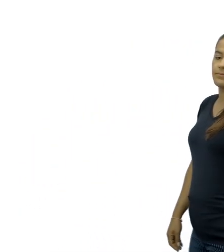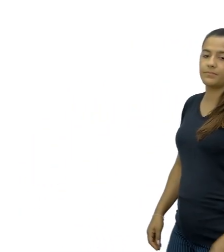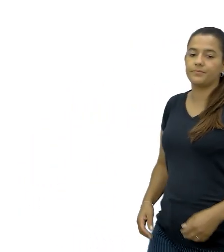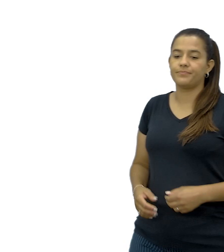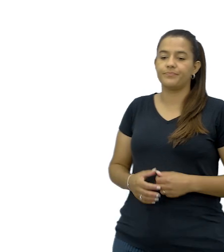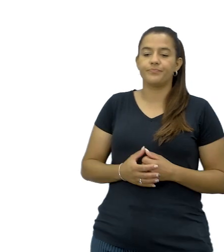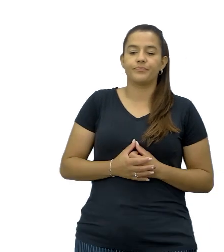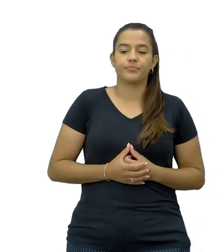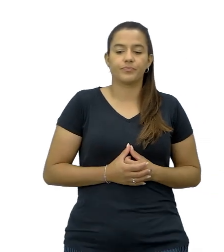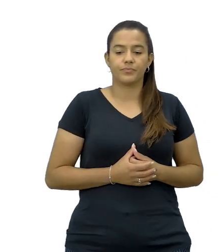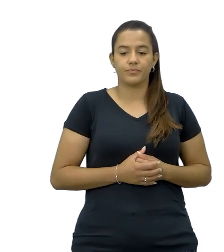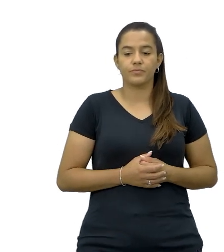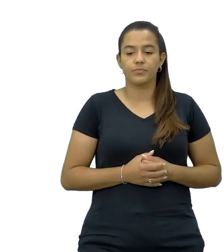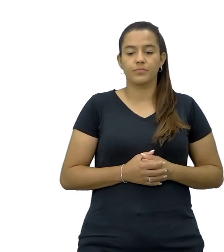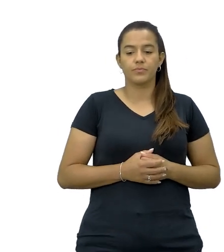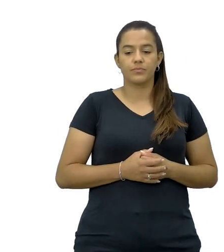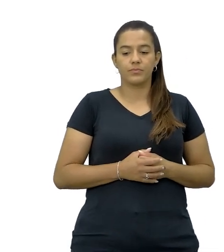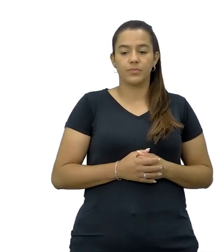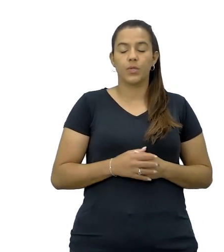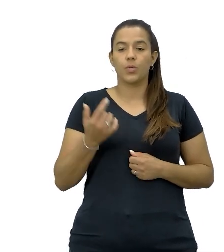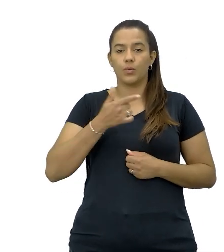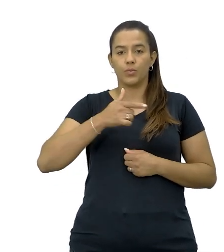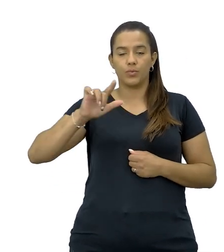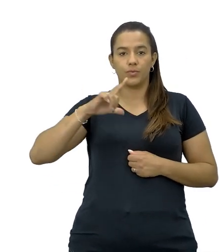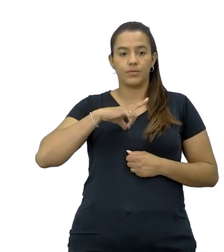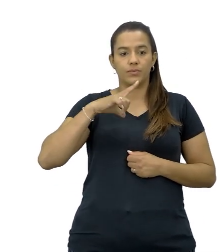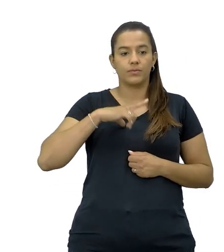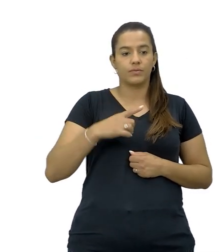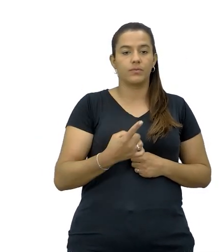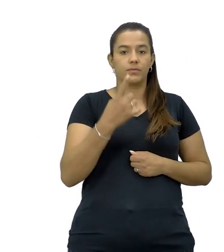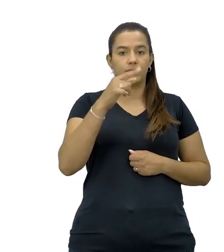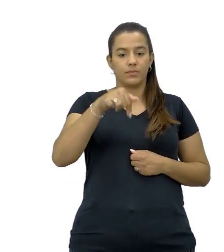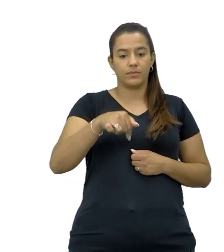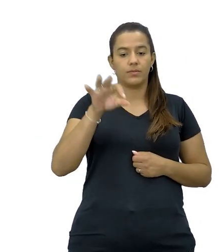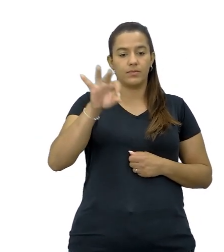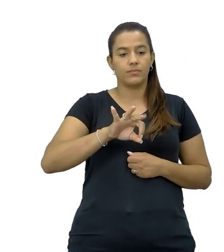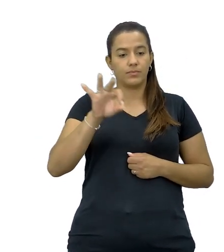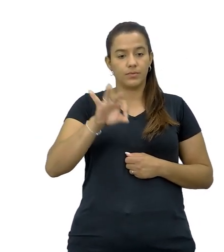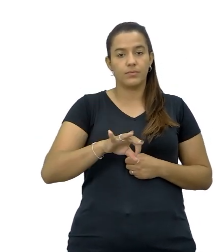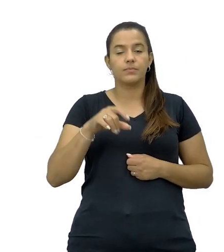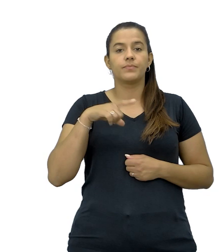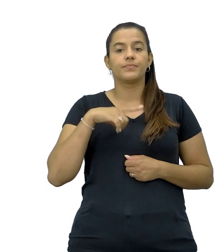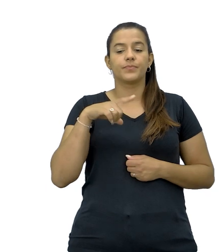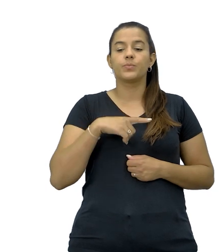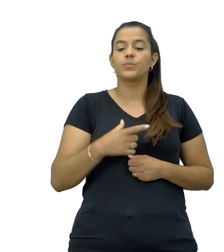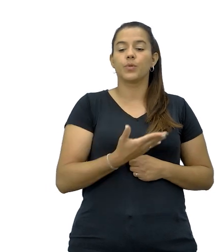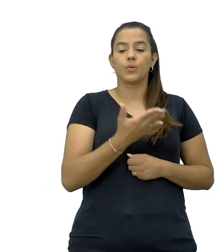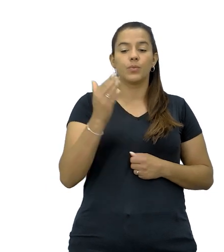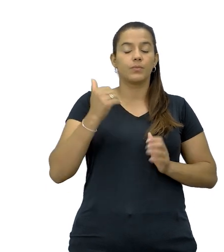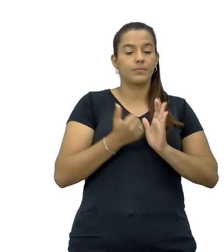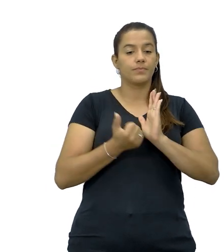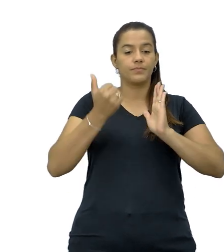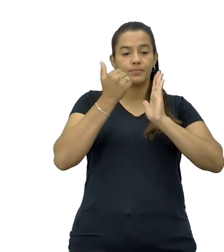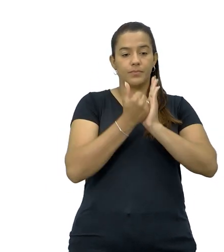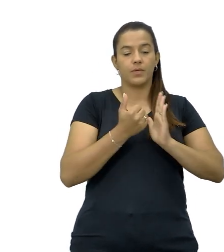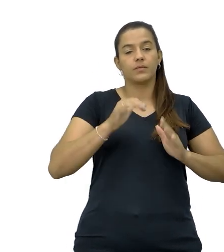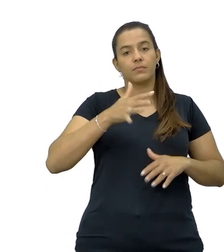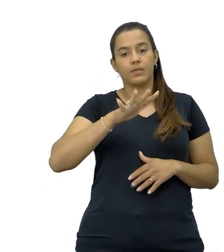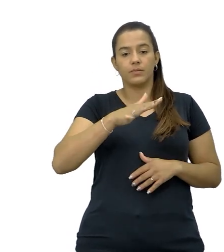17%, no nível médio, 42%, e nós temos também no alto, em torno